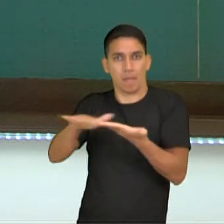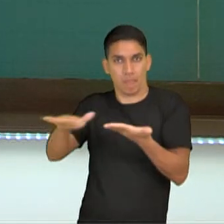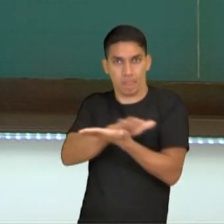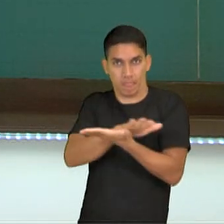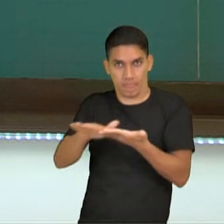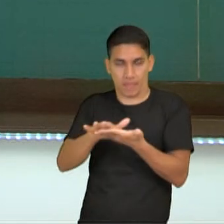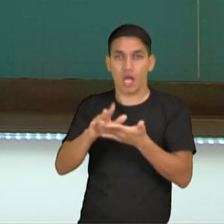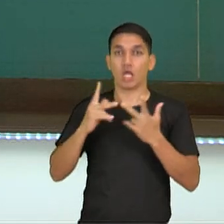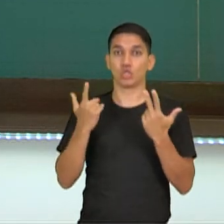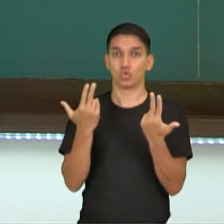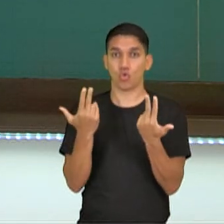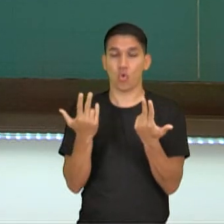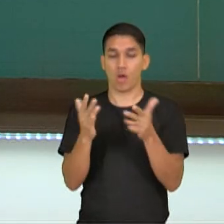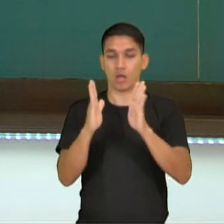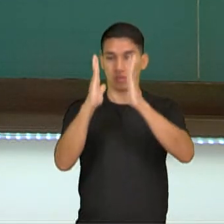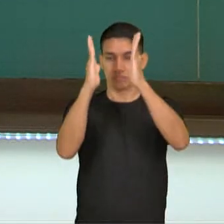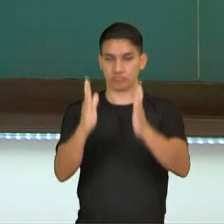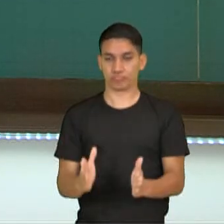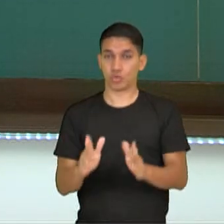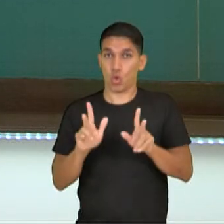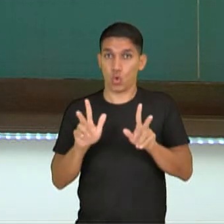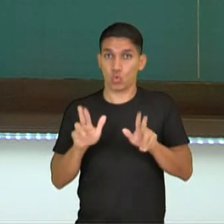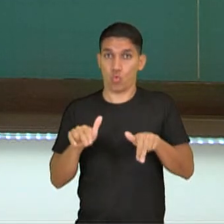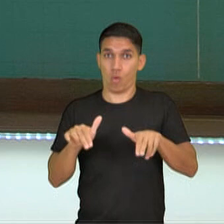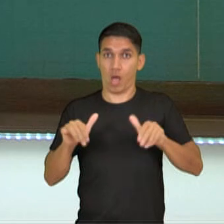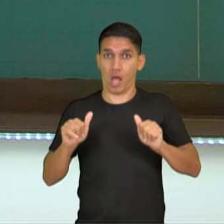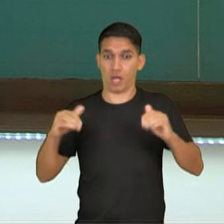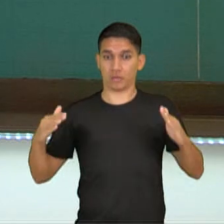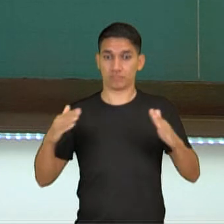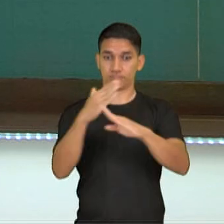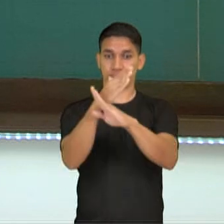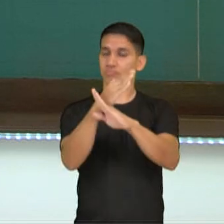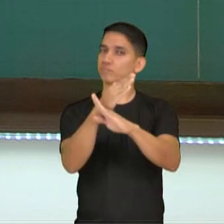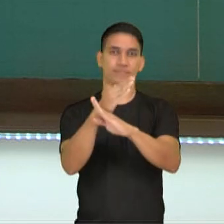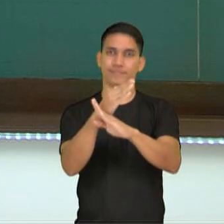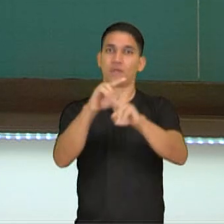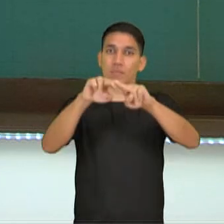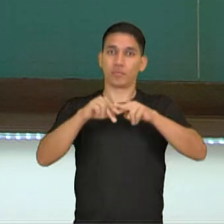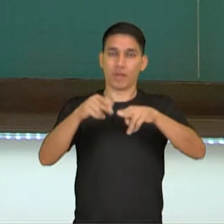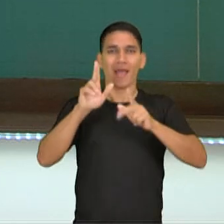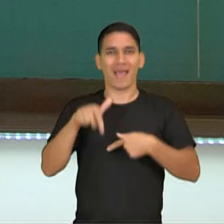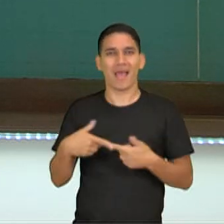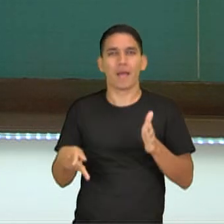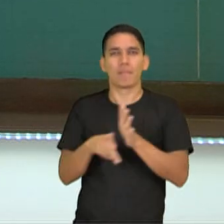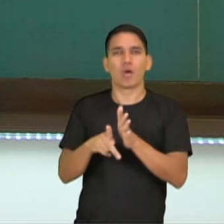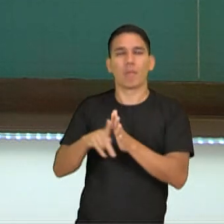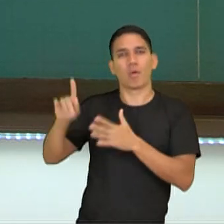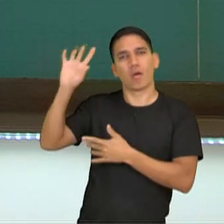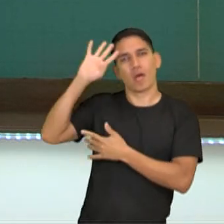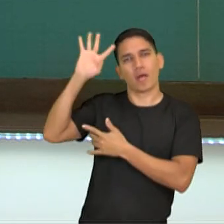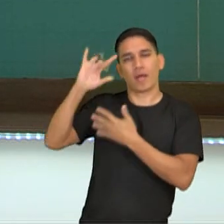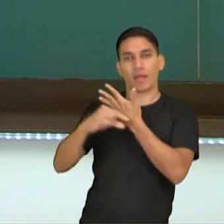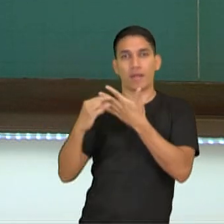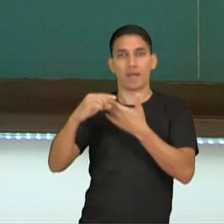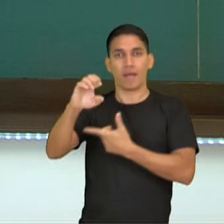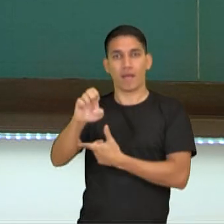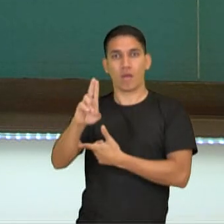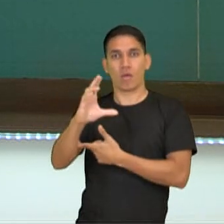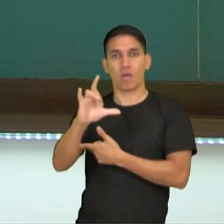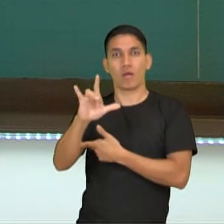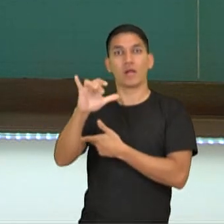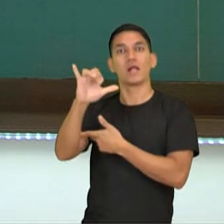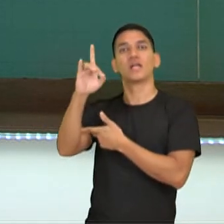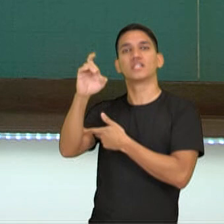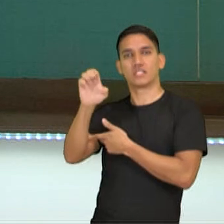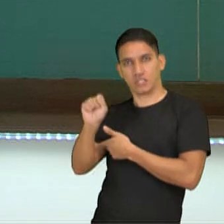retas paralelas não se interceptam. Esse é um dos postulados de Euclides. Tá? Então, por isso que não existe